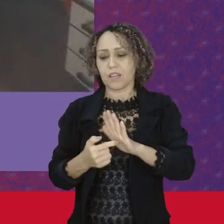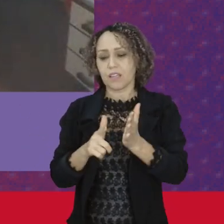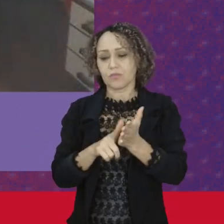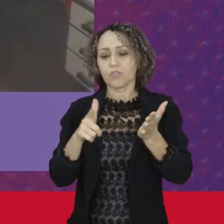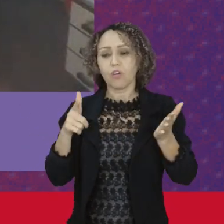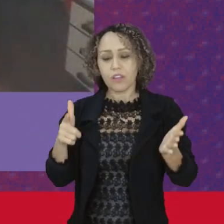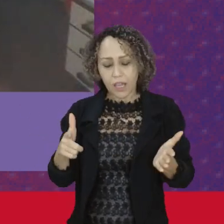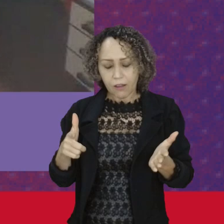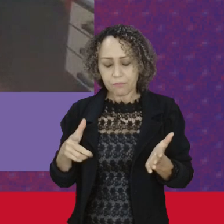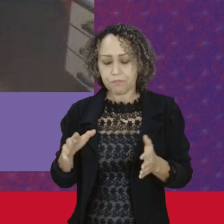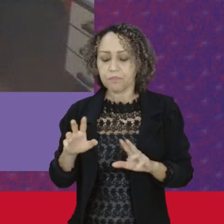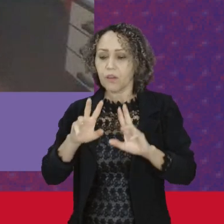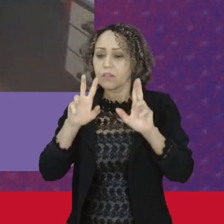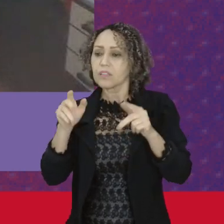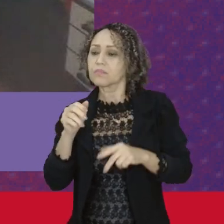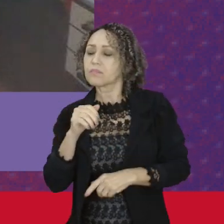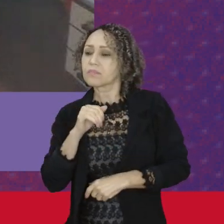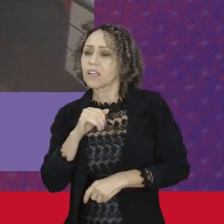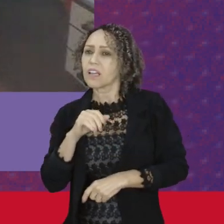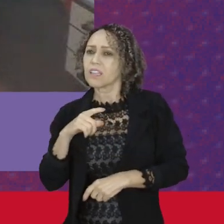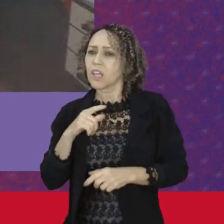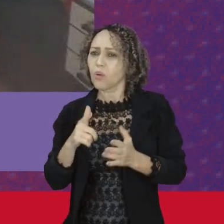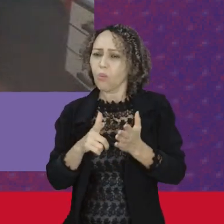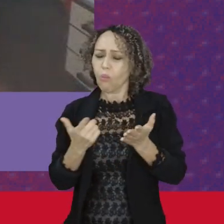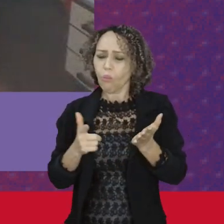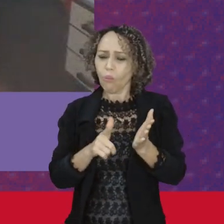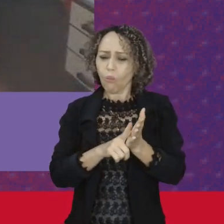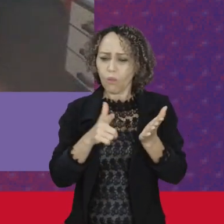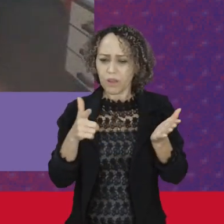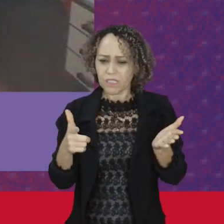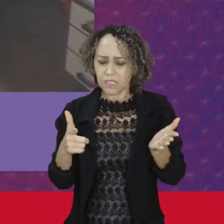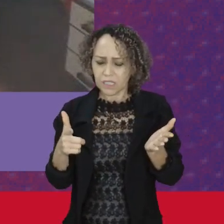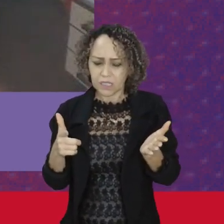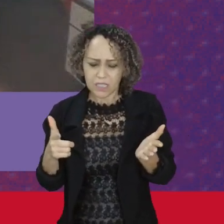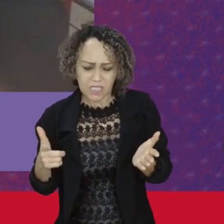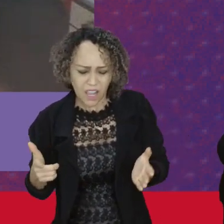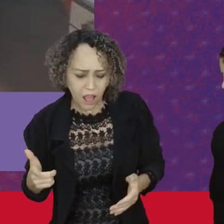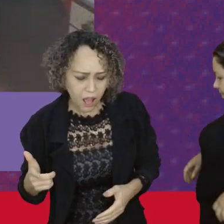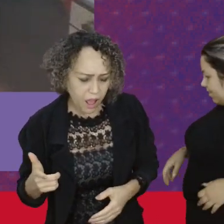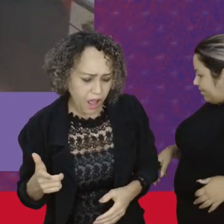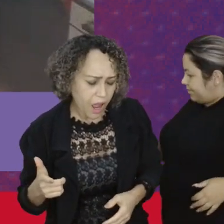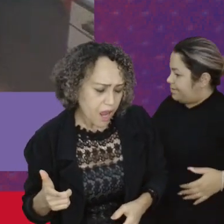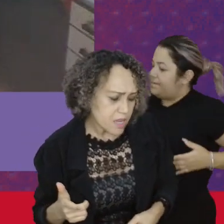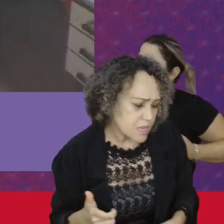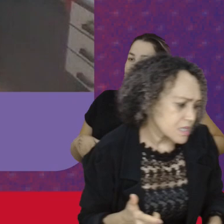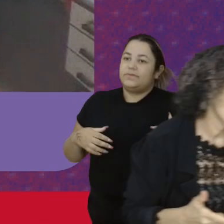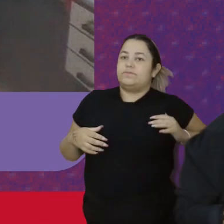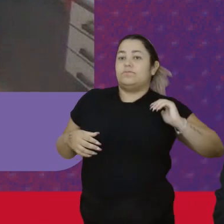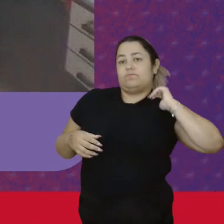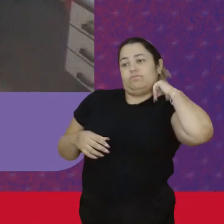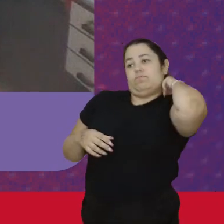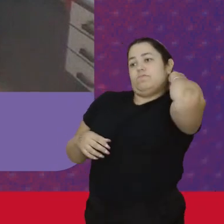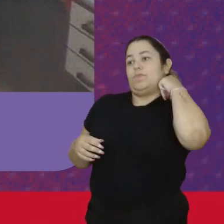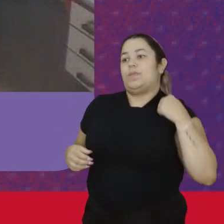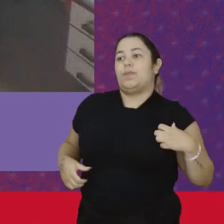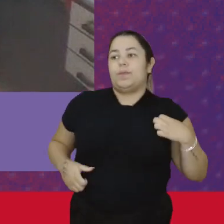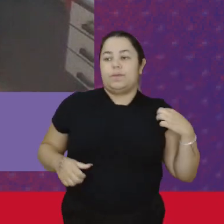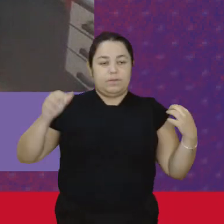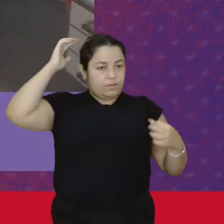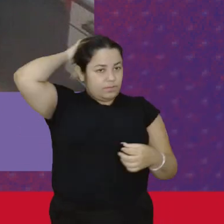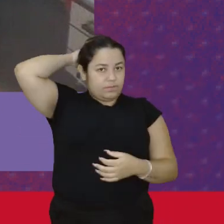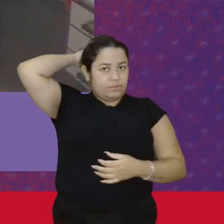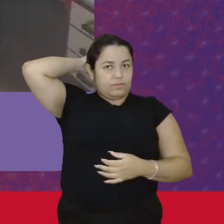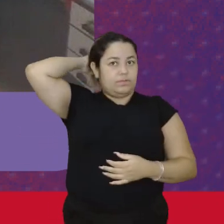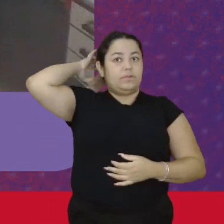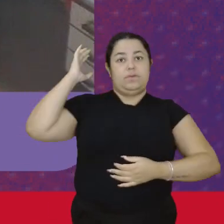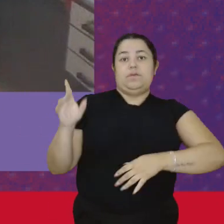que morreu, então tem uma matéria sobre ela, que é a pedido dessas mulheres. Então, e